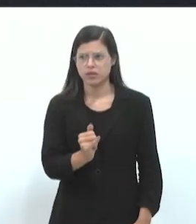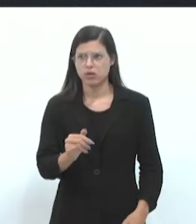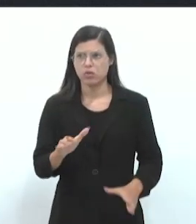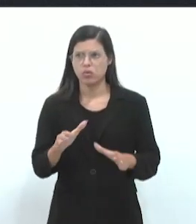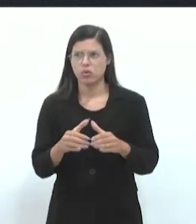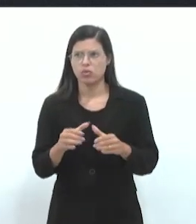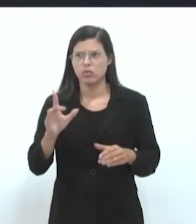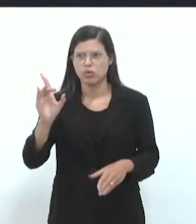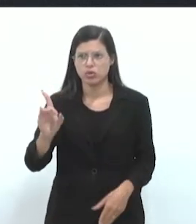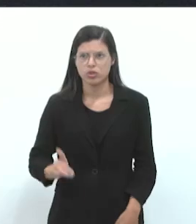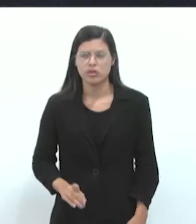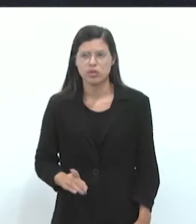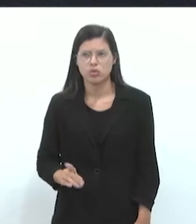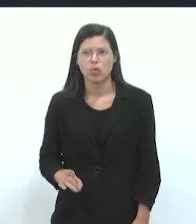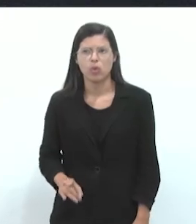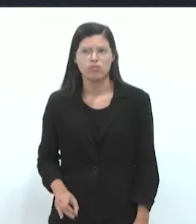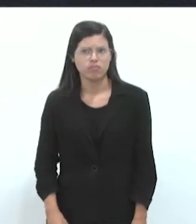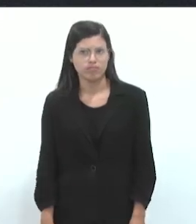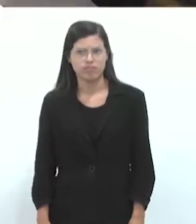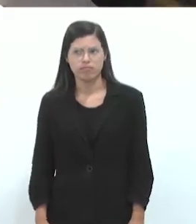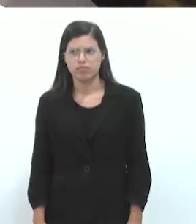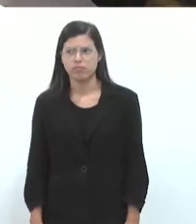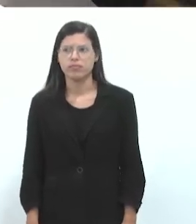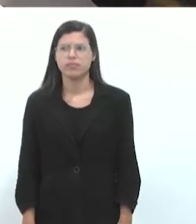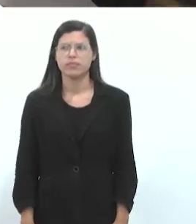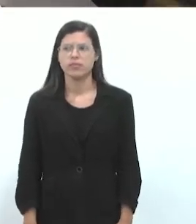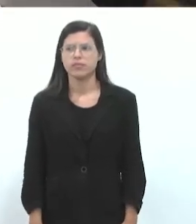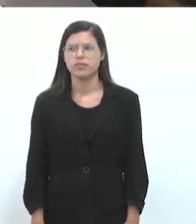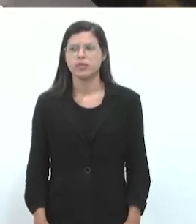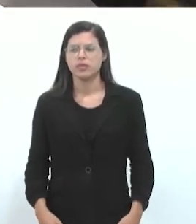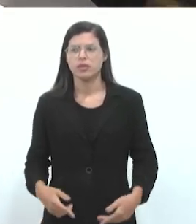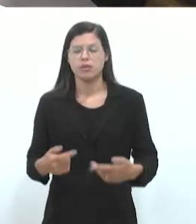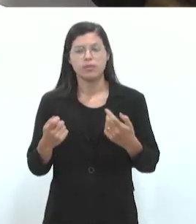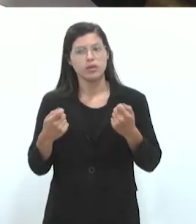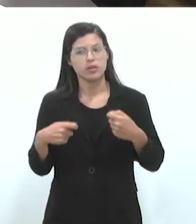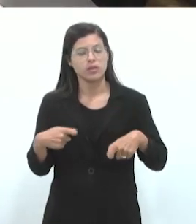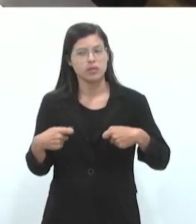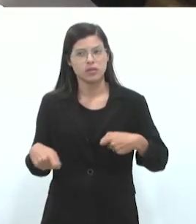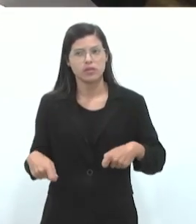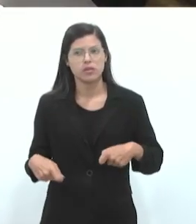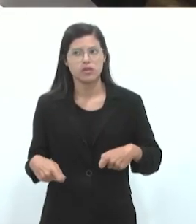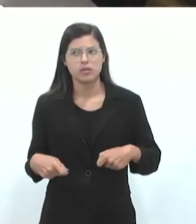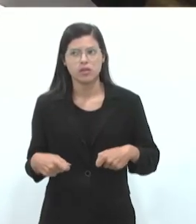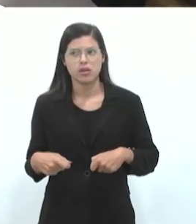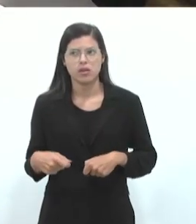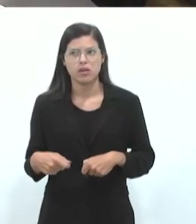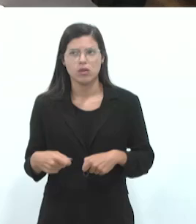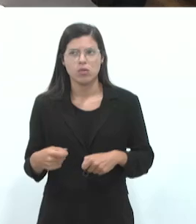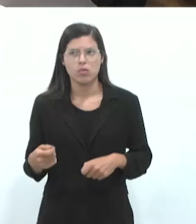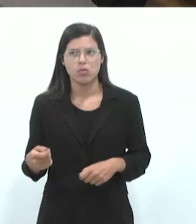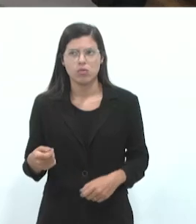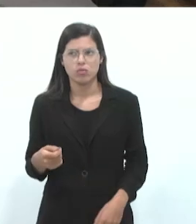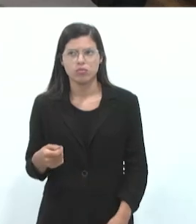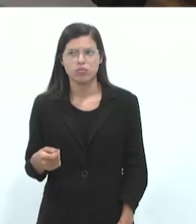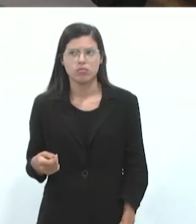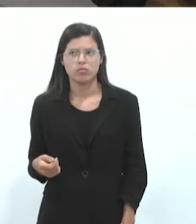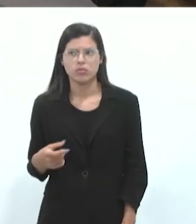encerrado o PL. Aquele PL morreu. Tem que ter um novo Tem que ter um número, que não é um PL, que é uma TIS ou uma